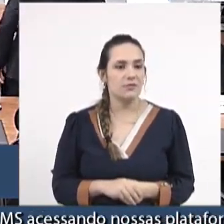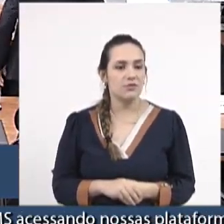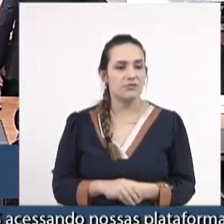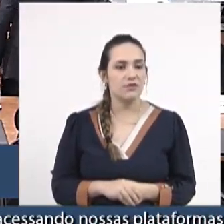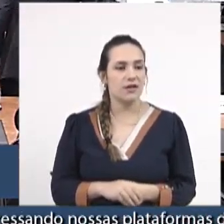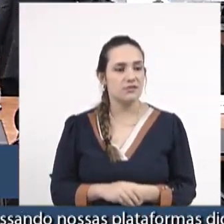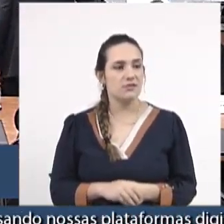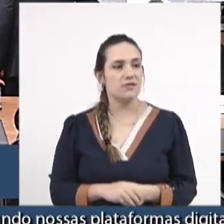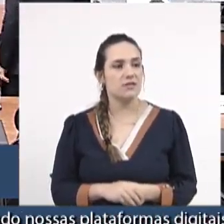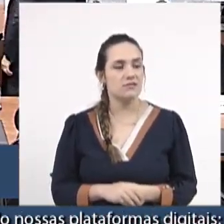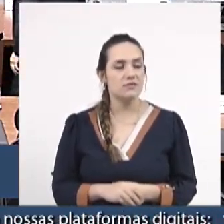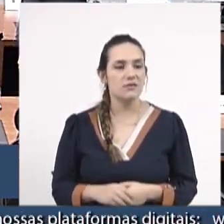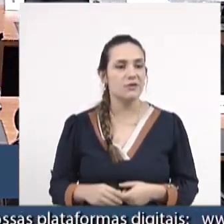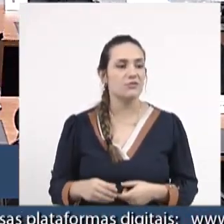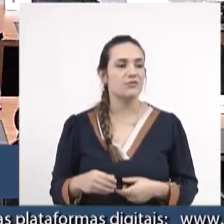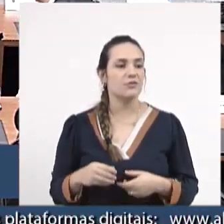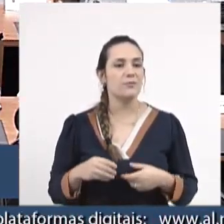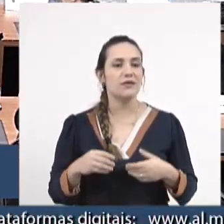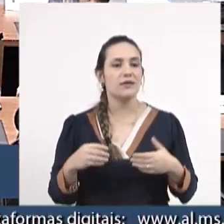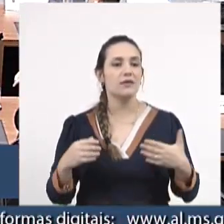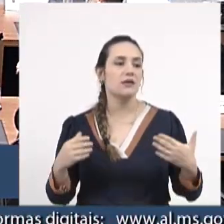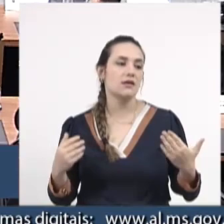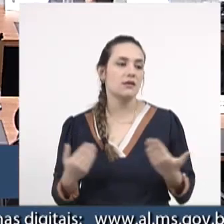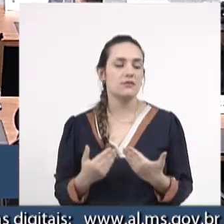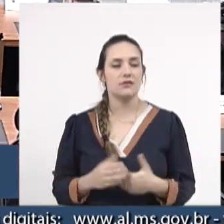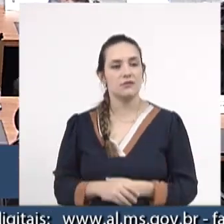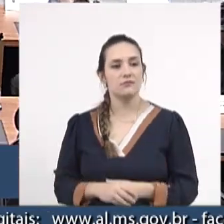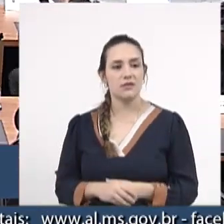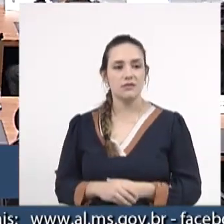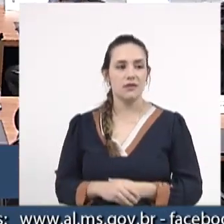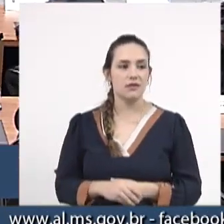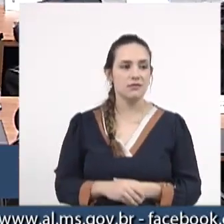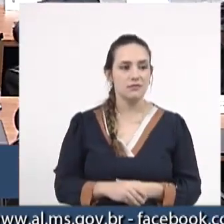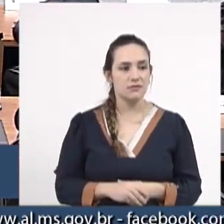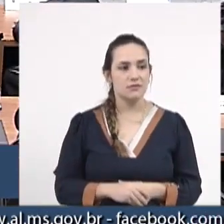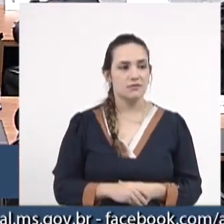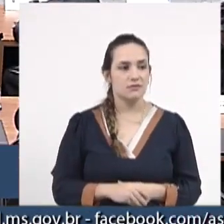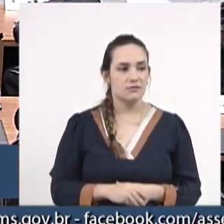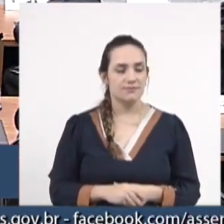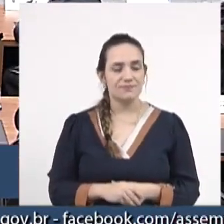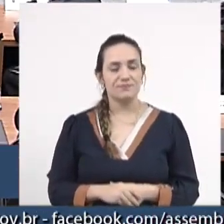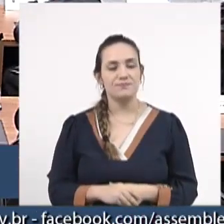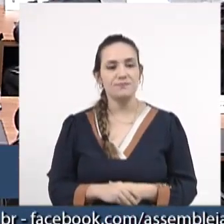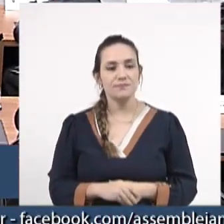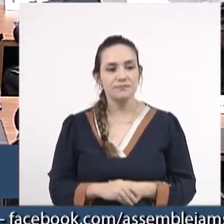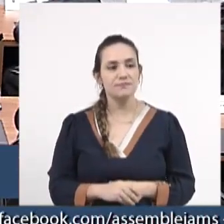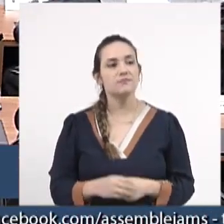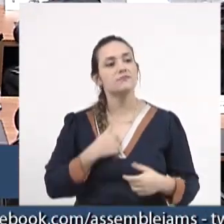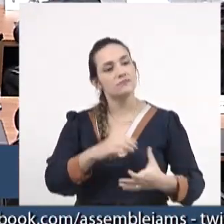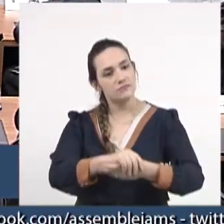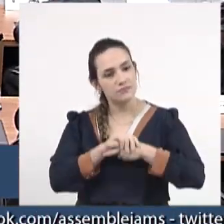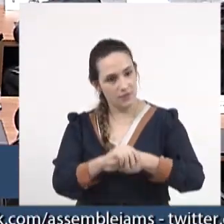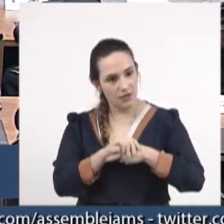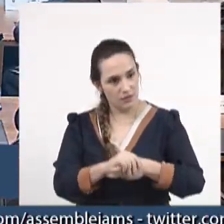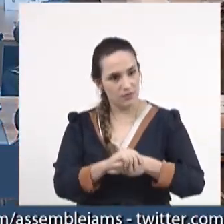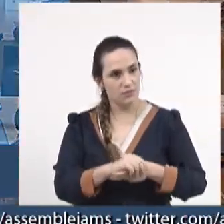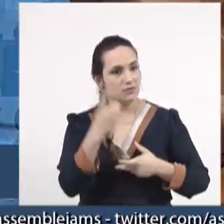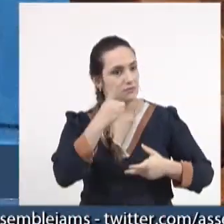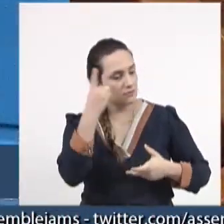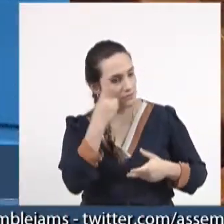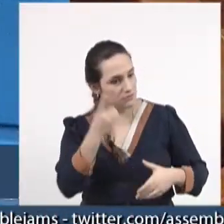Bom dia, deputado Gerson Claro, presidente desta casa. Em nome de Vossa Excelência, quero cumprimentar todos os outros